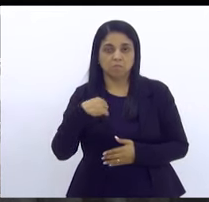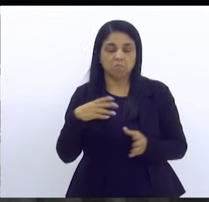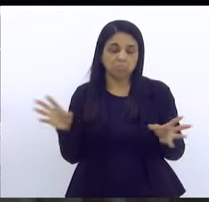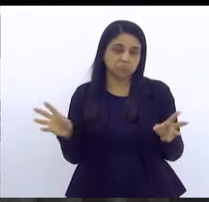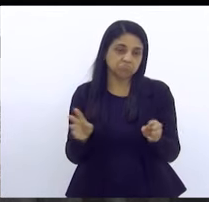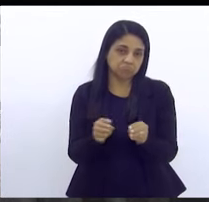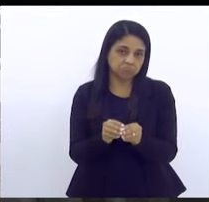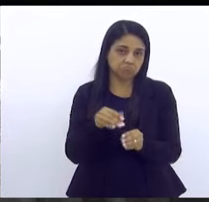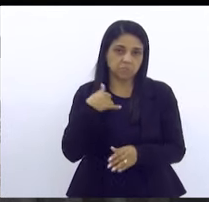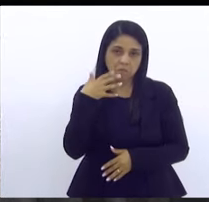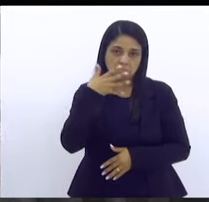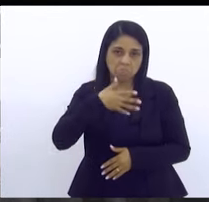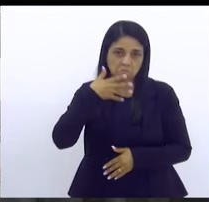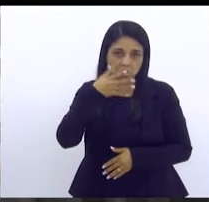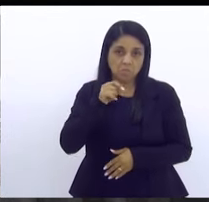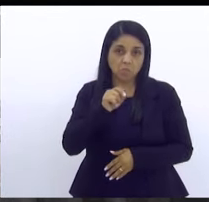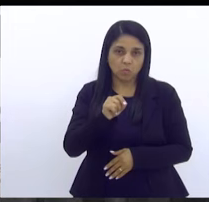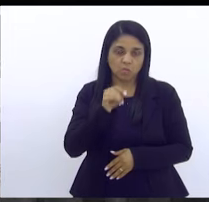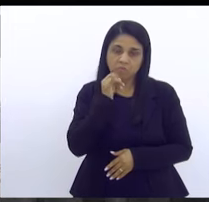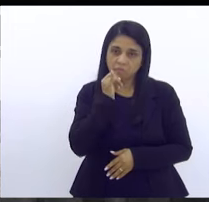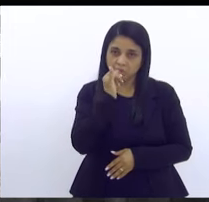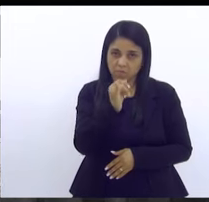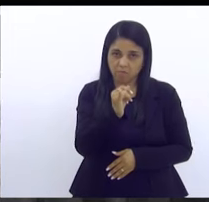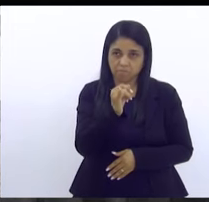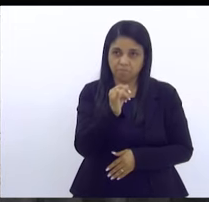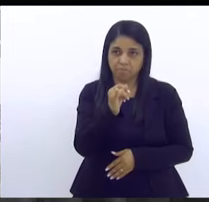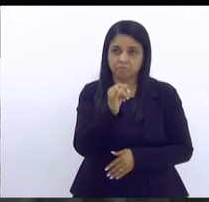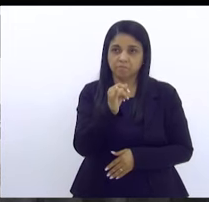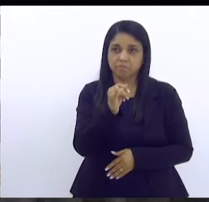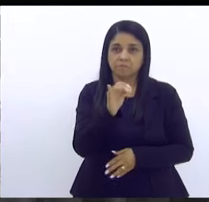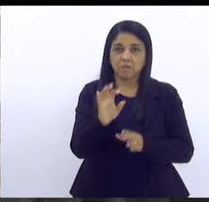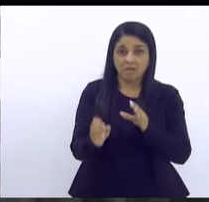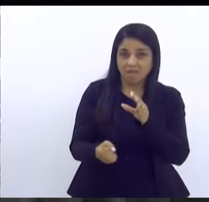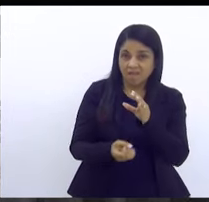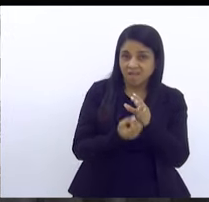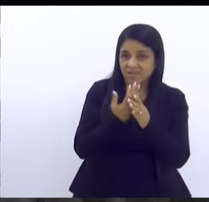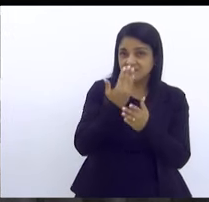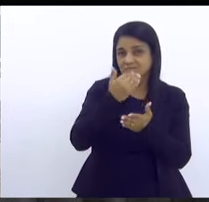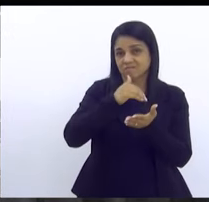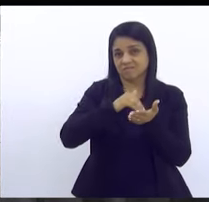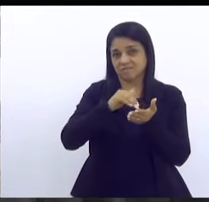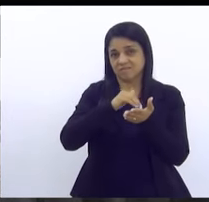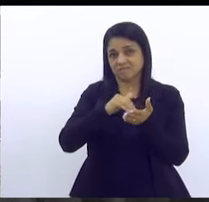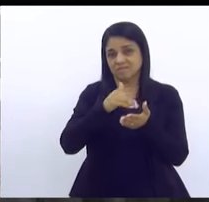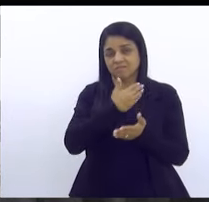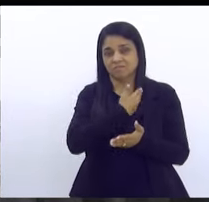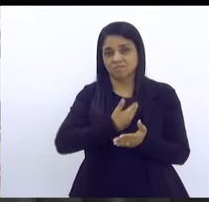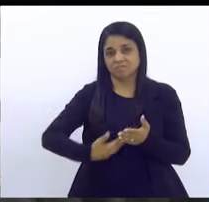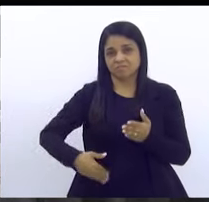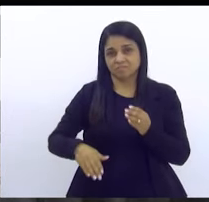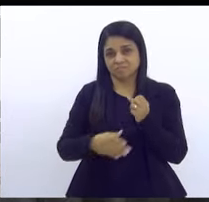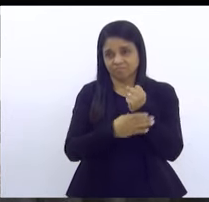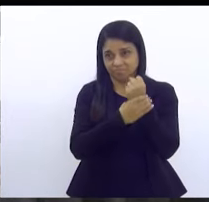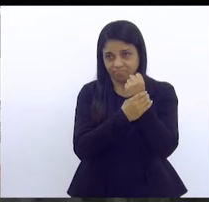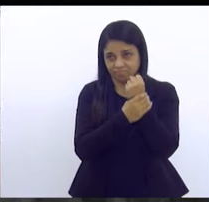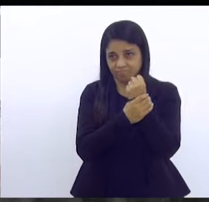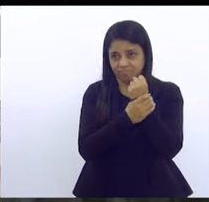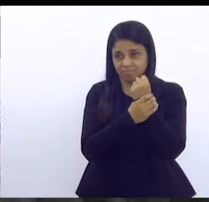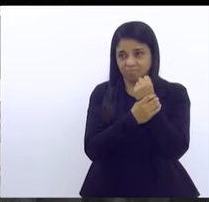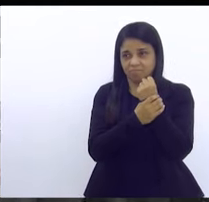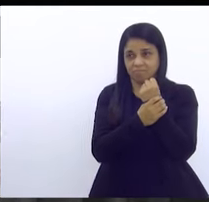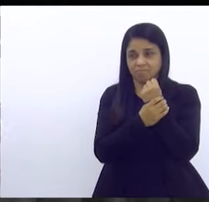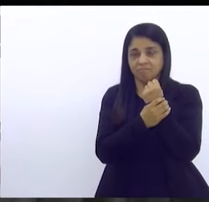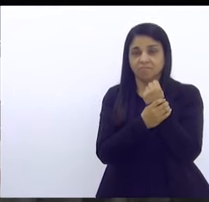minhas palavras para dizer que a recriação da Secretaria de Segurança,